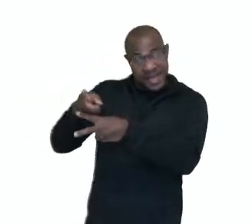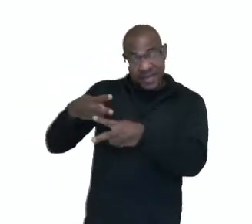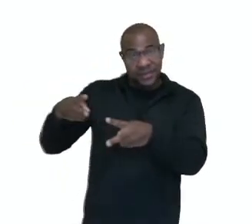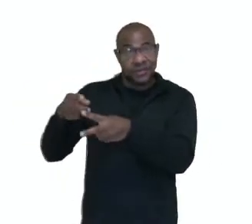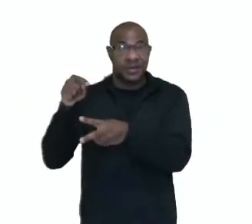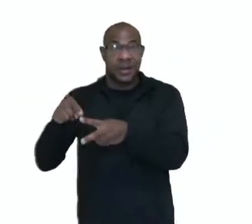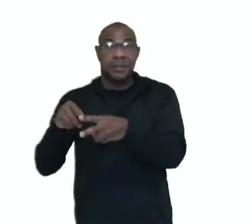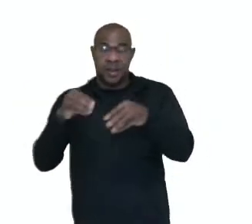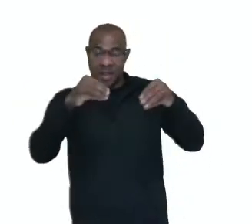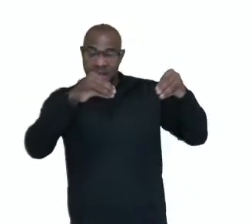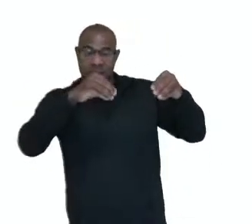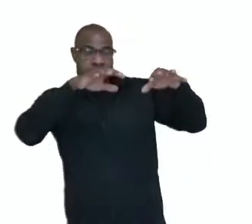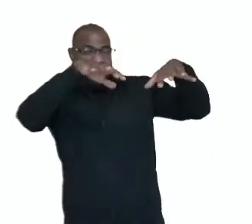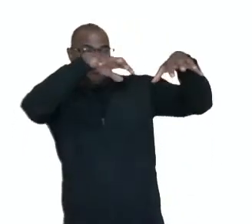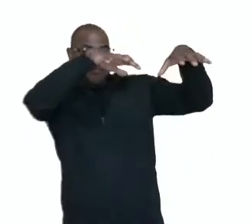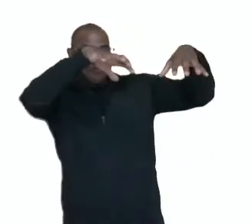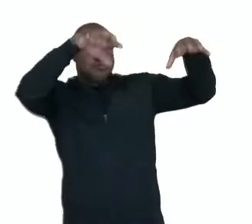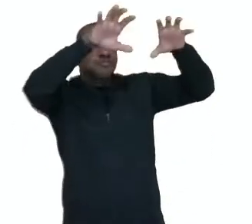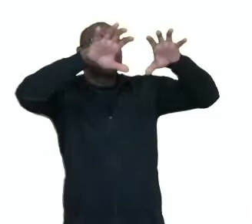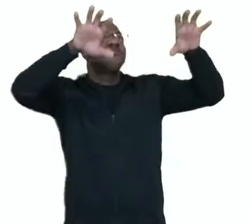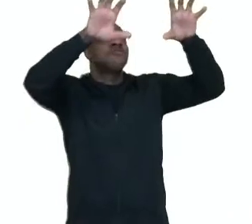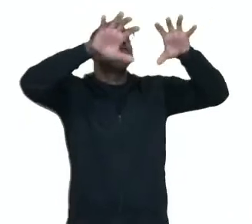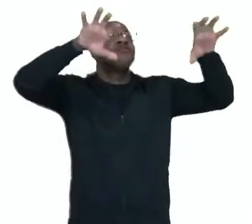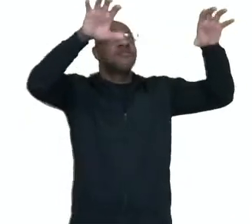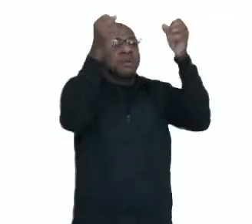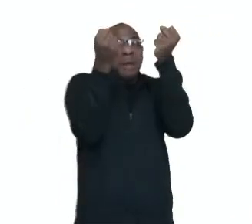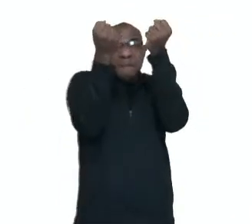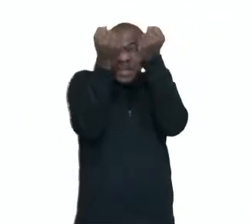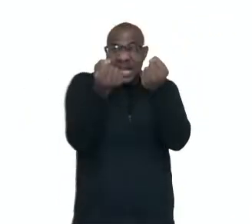vento pode levar as nuvens que estão